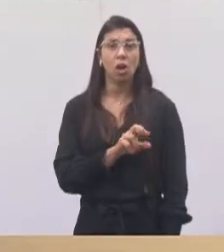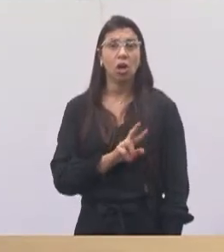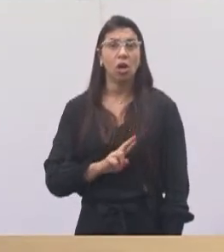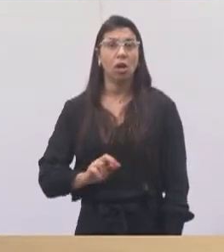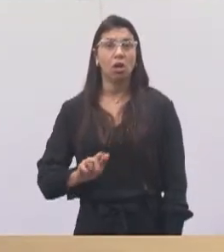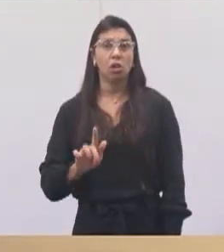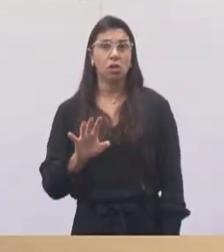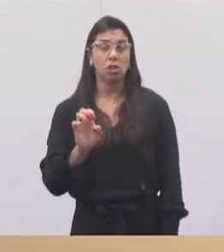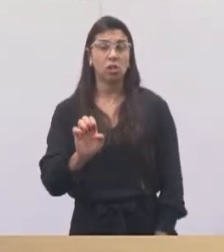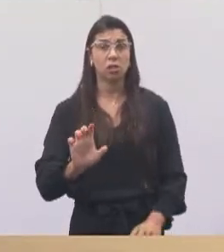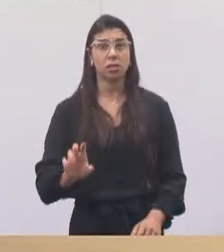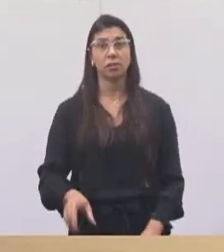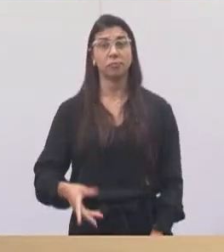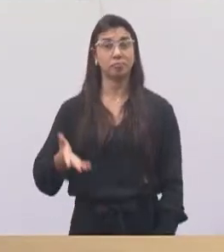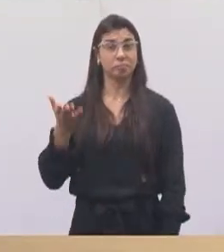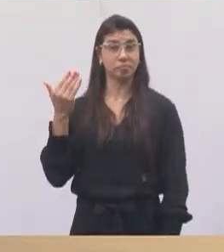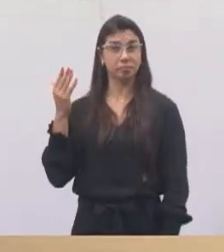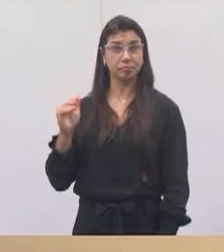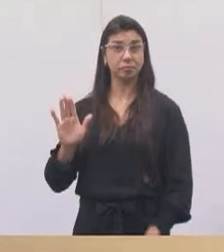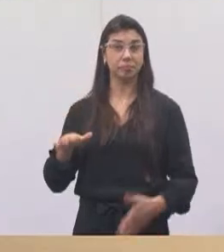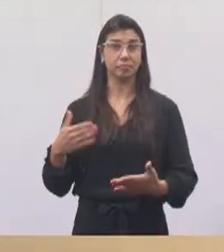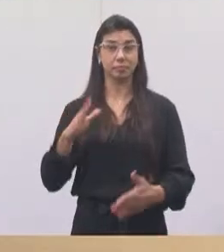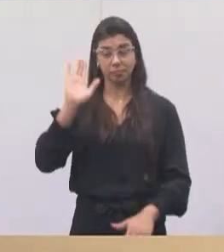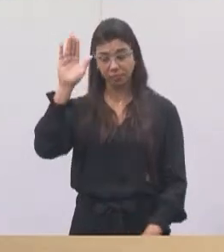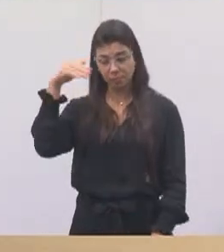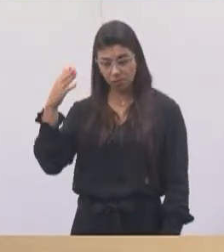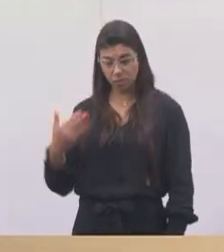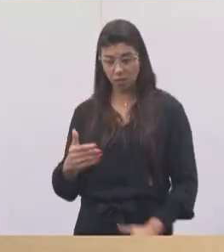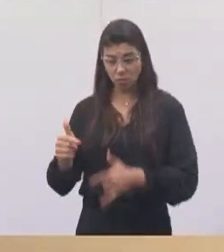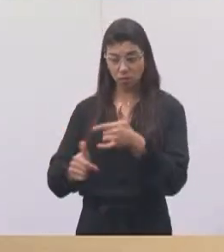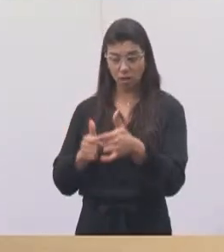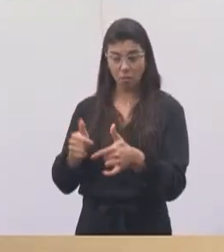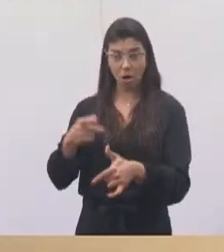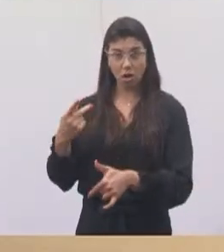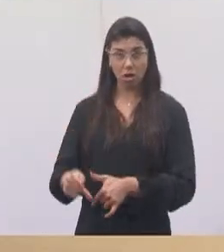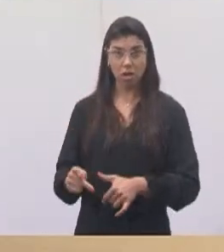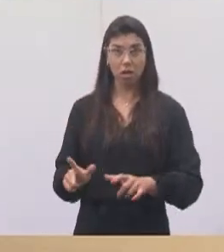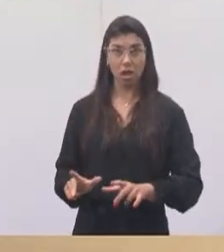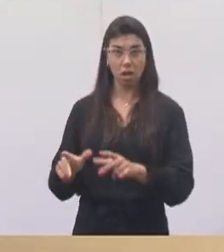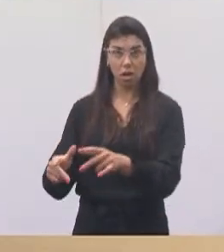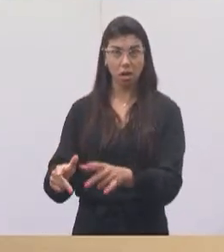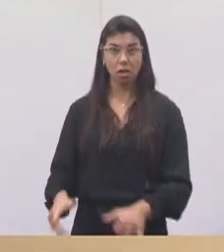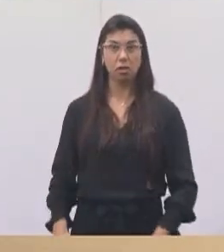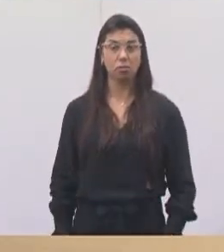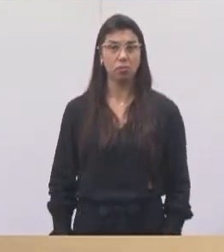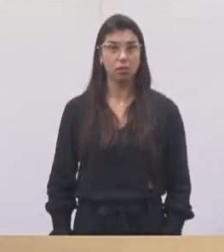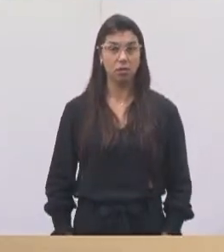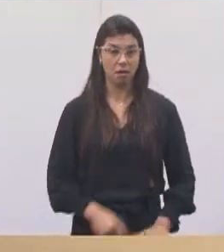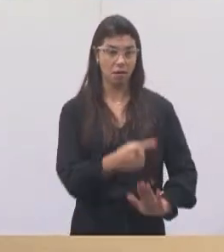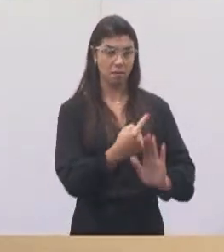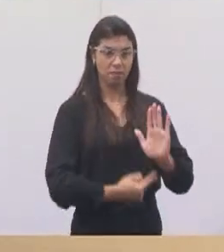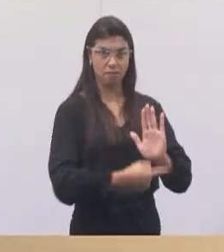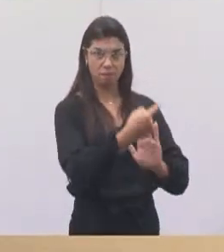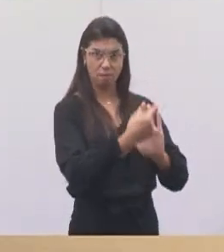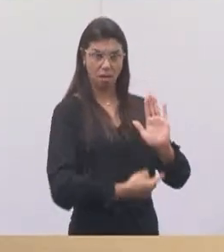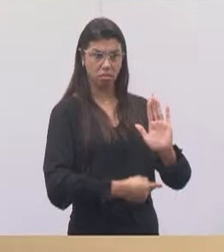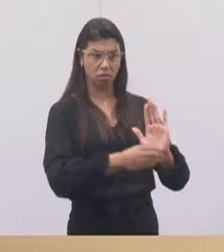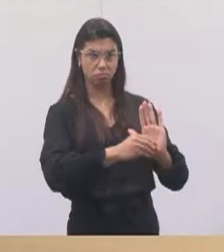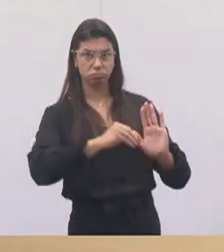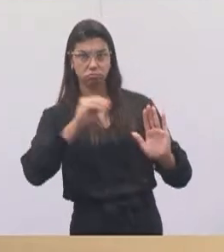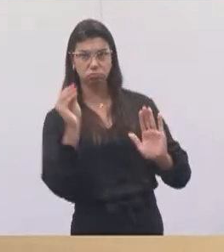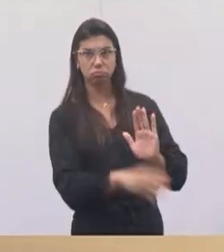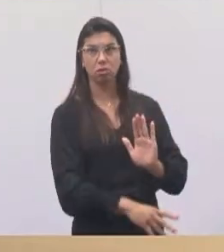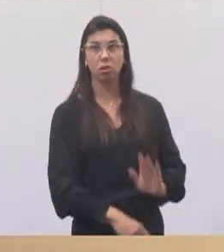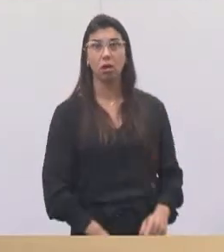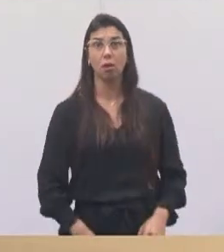tempo, quando a gente honrava o nosso trabalho aqui nessa Casa de Leis aqui, derrubava veto, e um dos exemplos